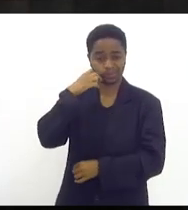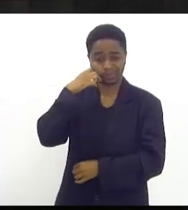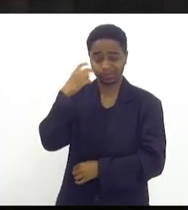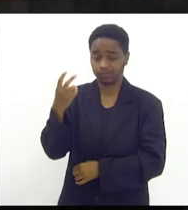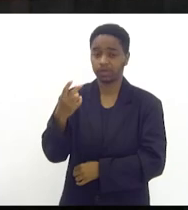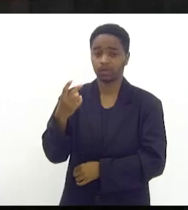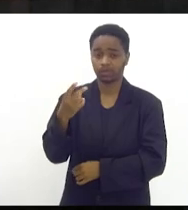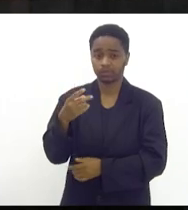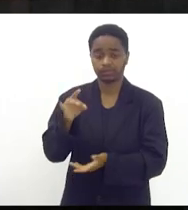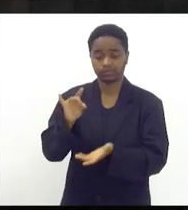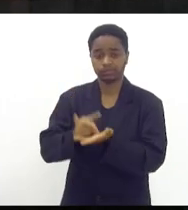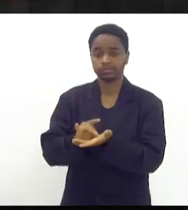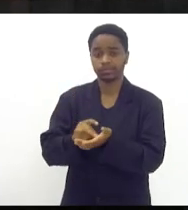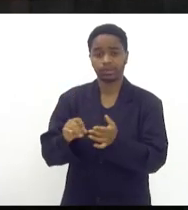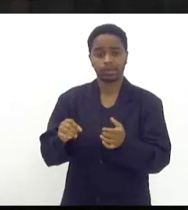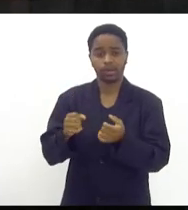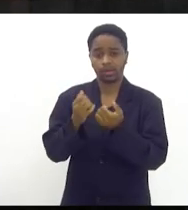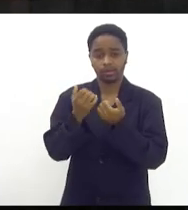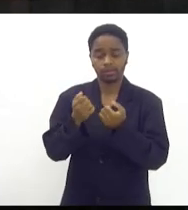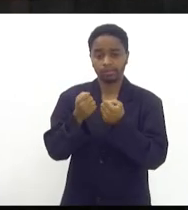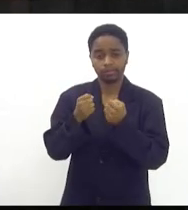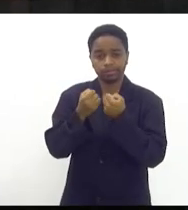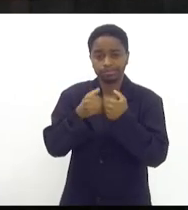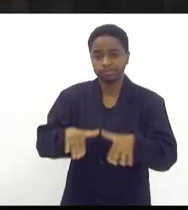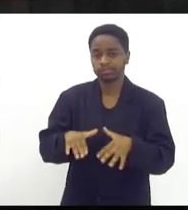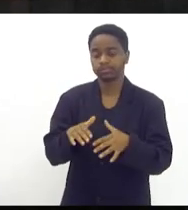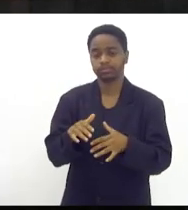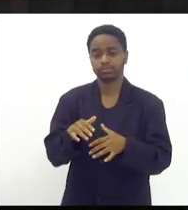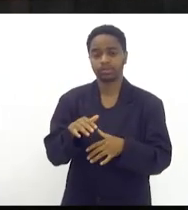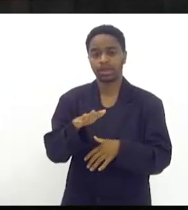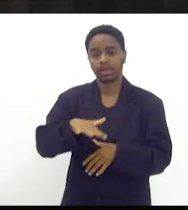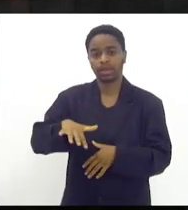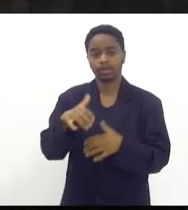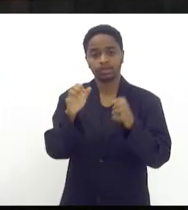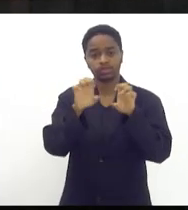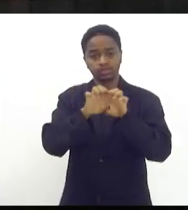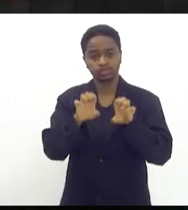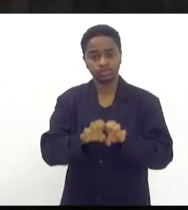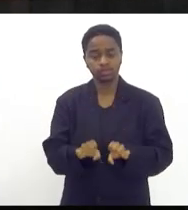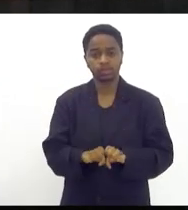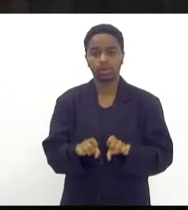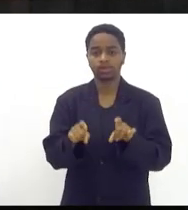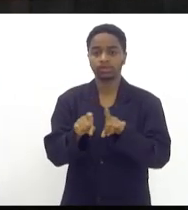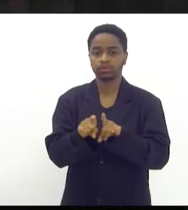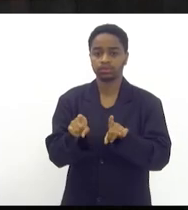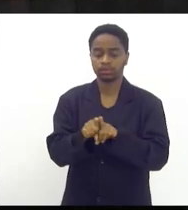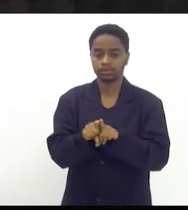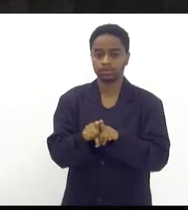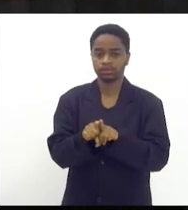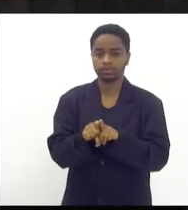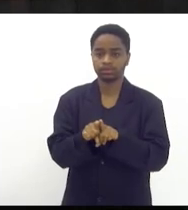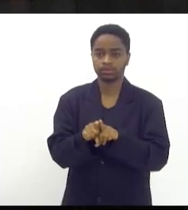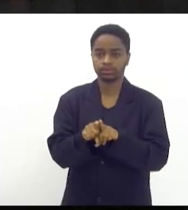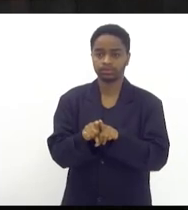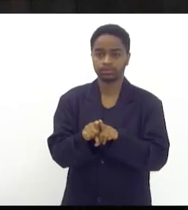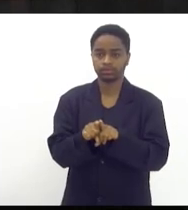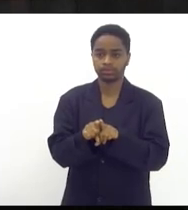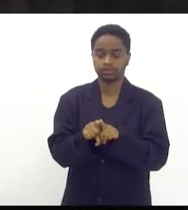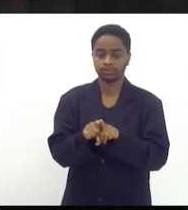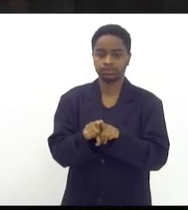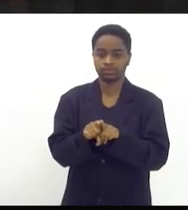uma precariedade, seja no aspecto estrutural, seja no aspecto...